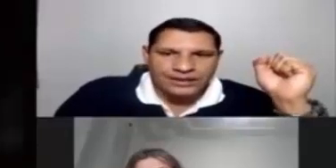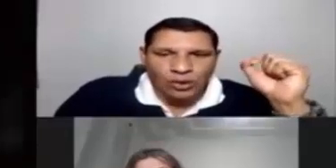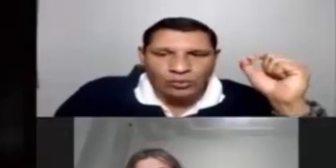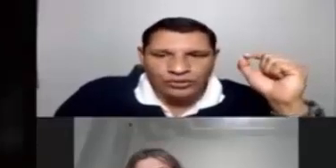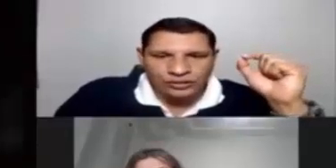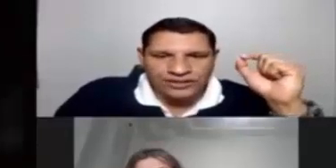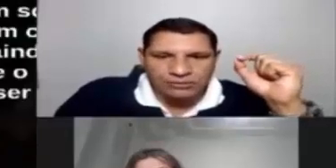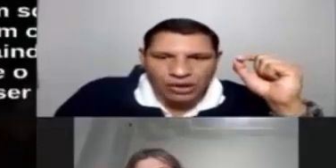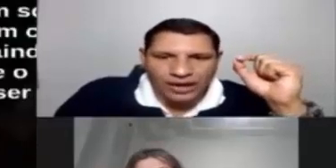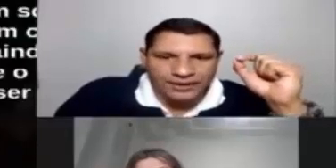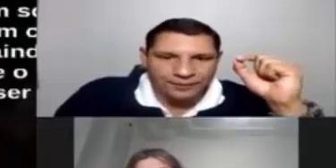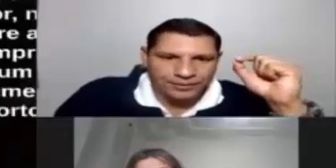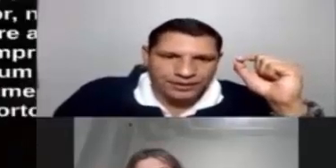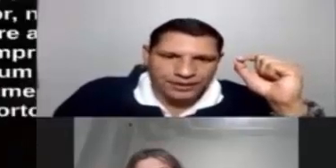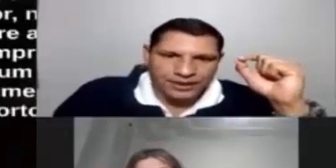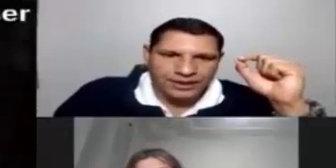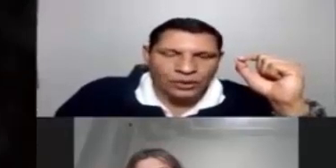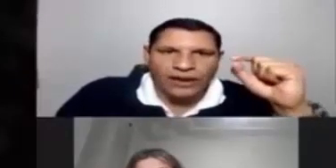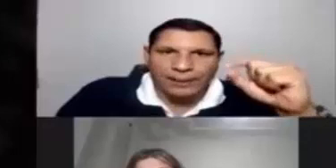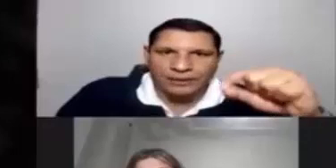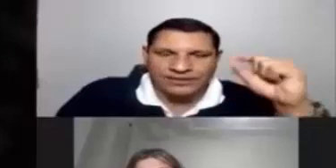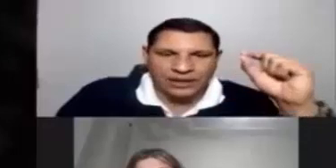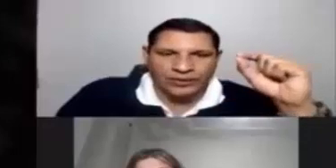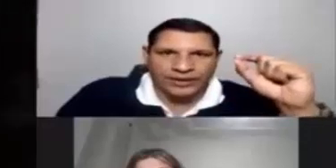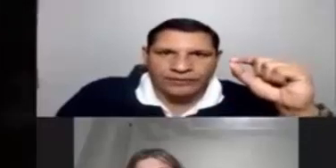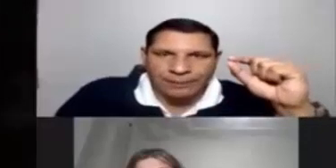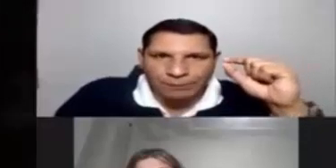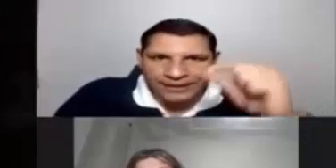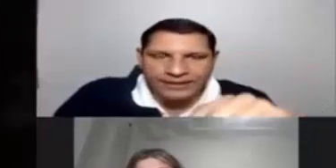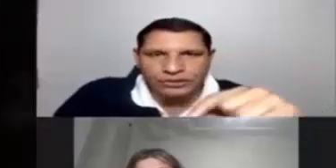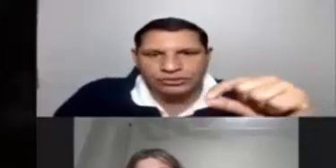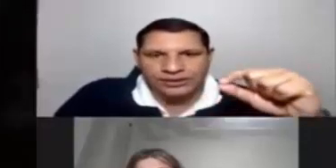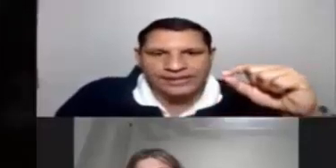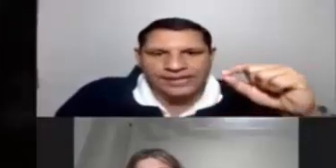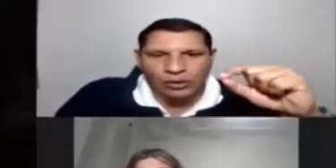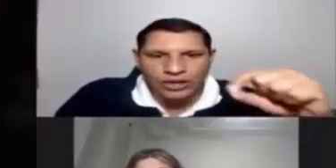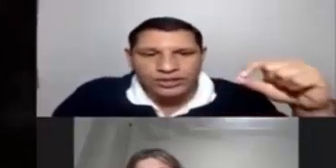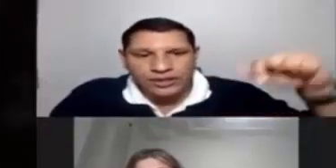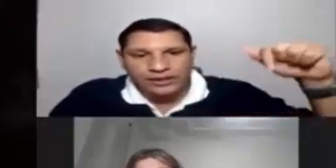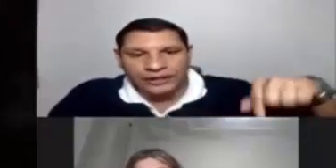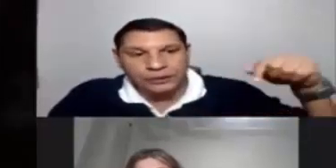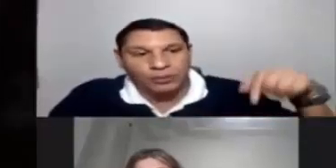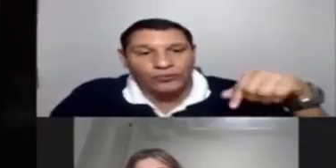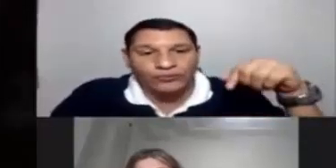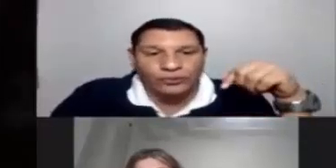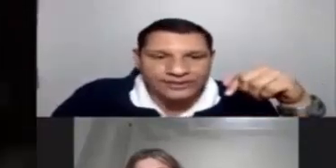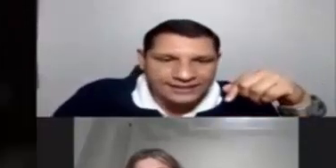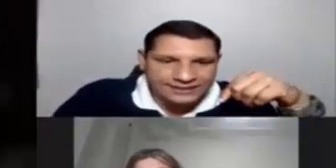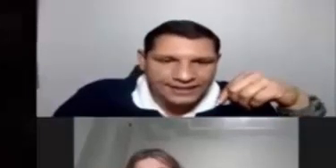Então quando Jesus ele morre ele não vai para o céu ele vai para o paraíso que é onde? Nas